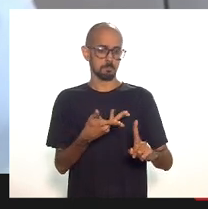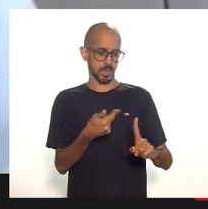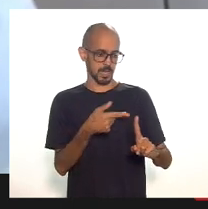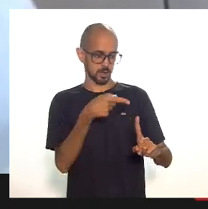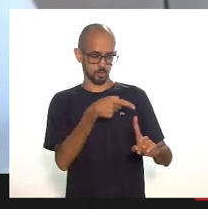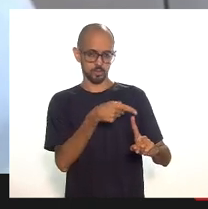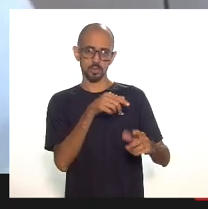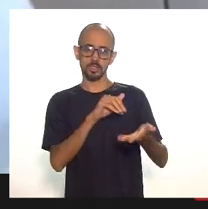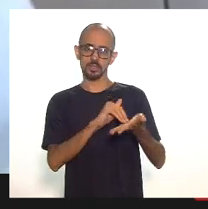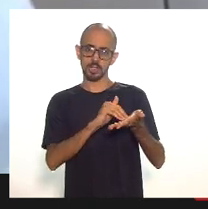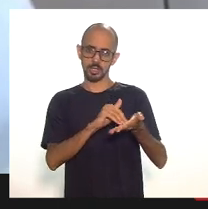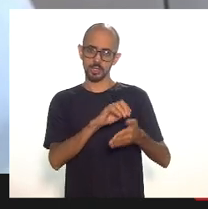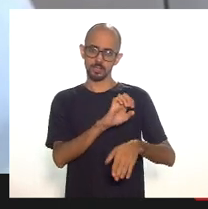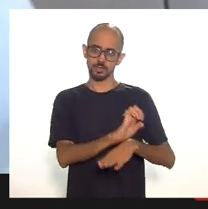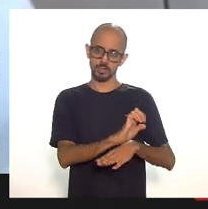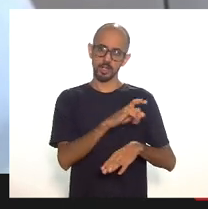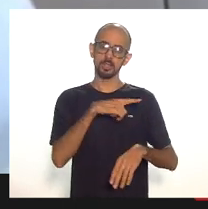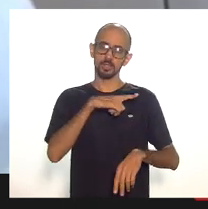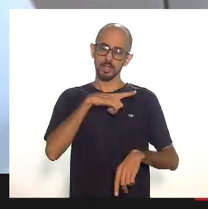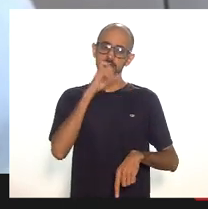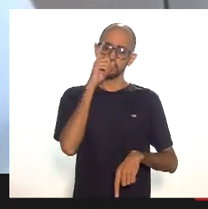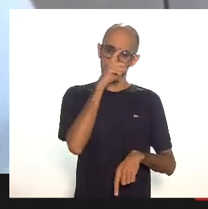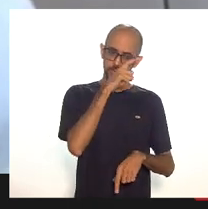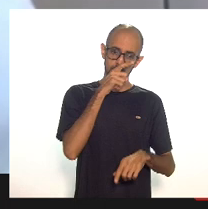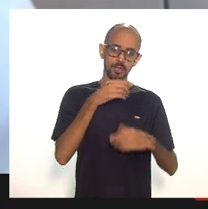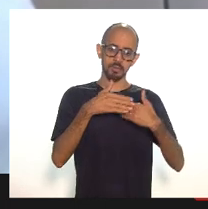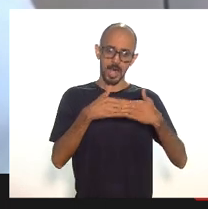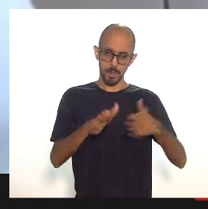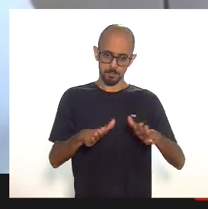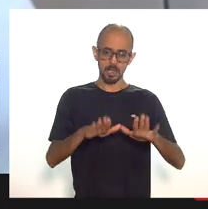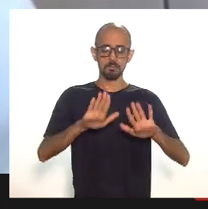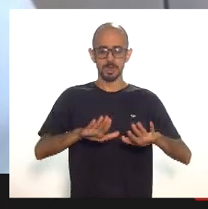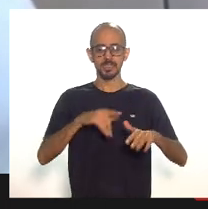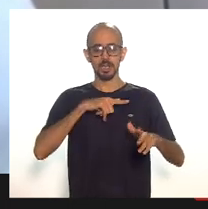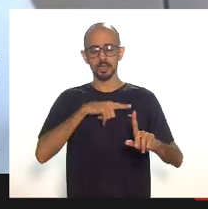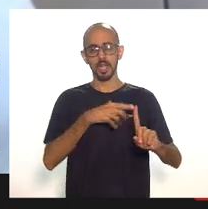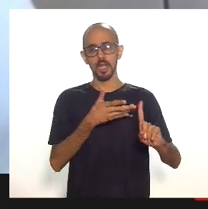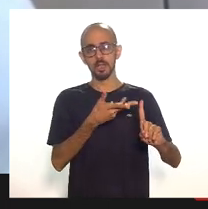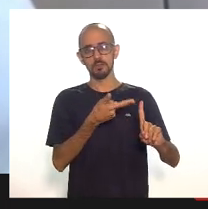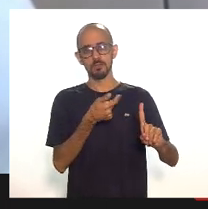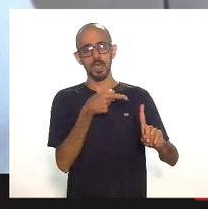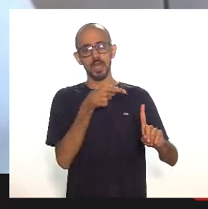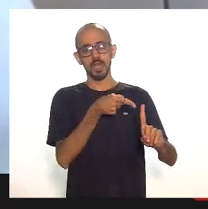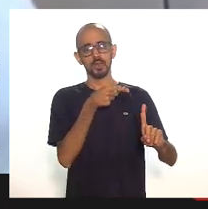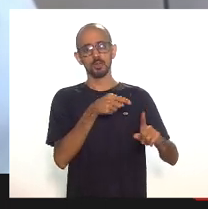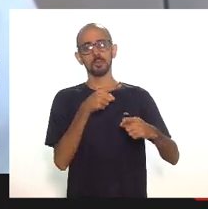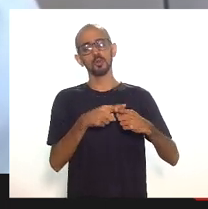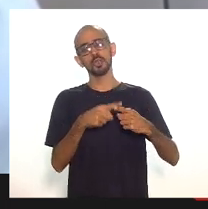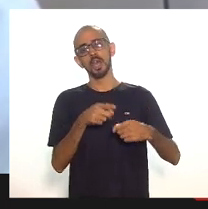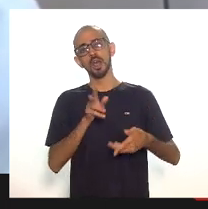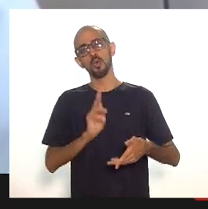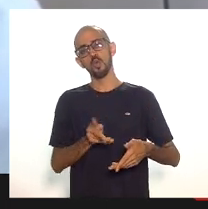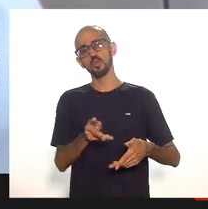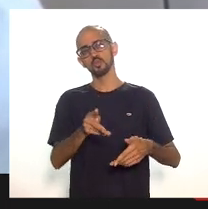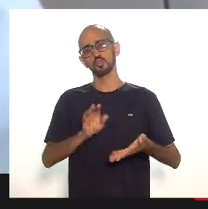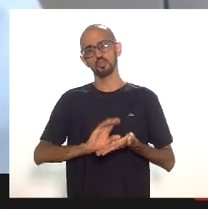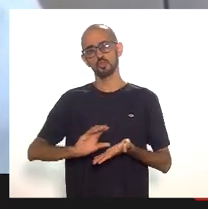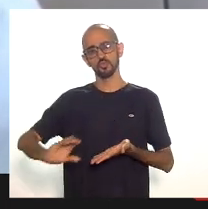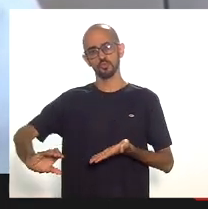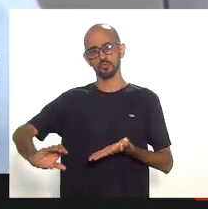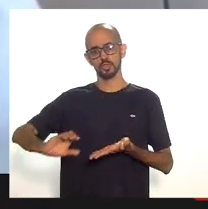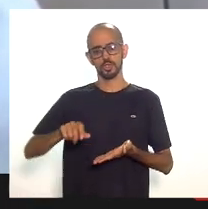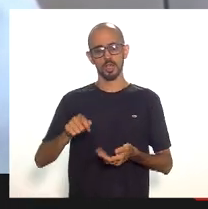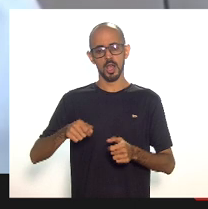tenha tido dificuldades na abertura dos leitos, ela tem o mérito de manter o financiamento dos leitos